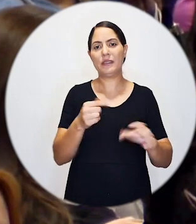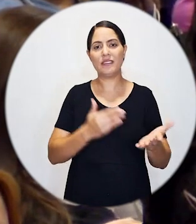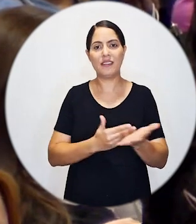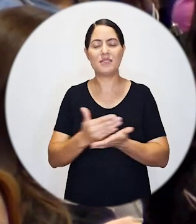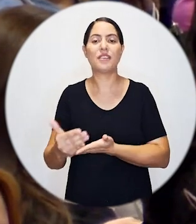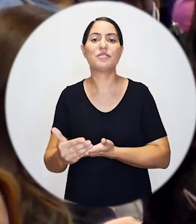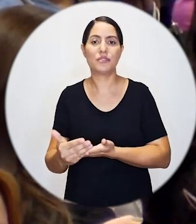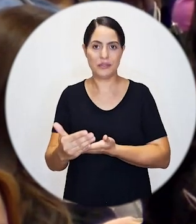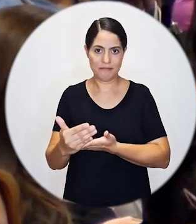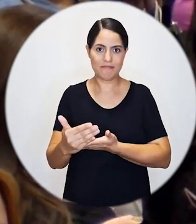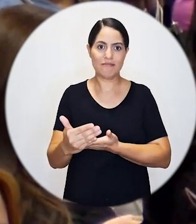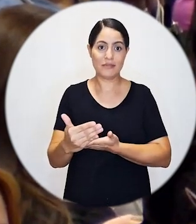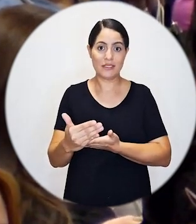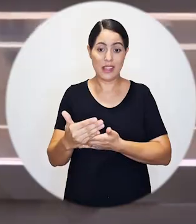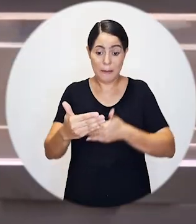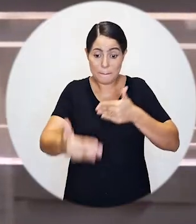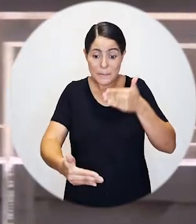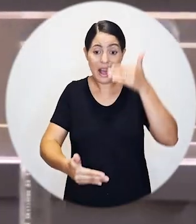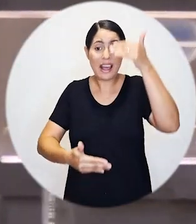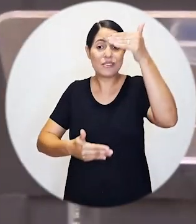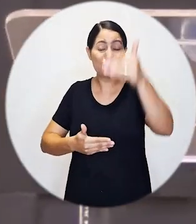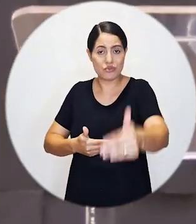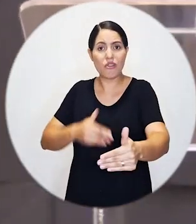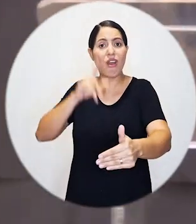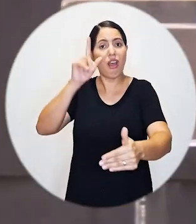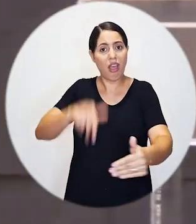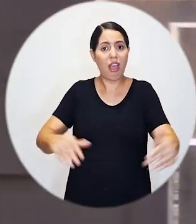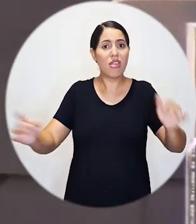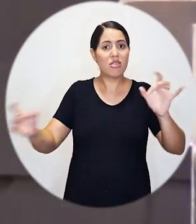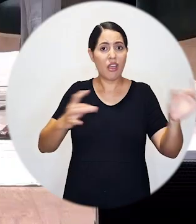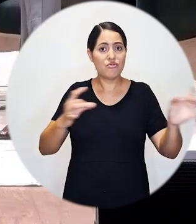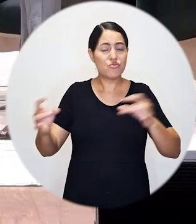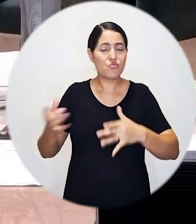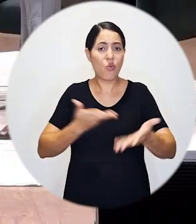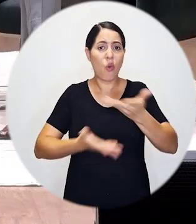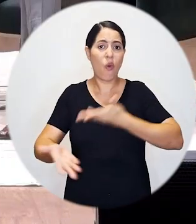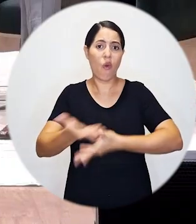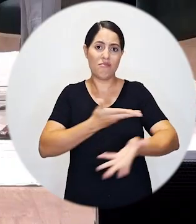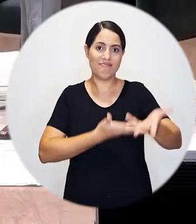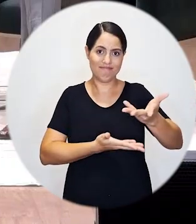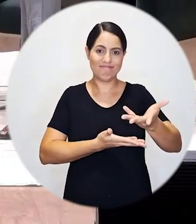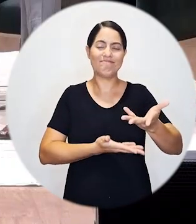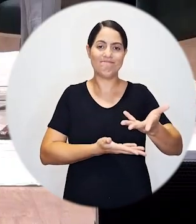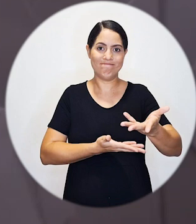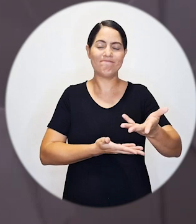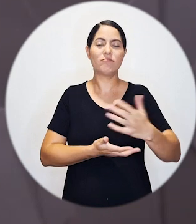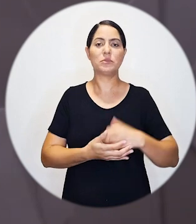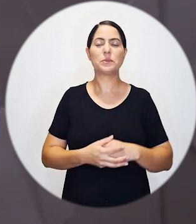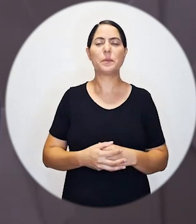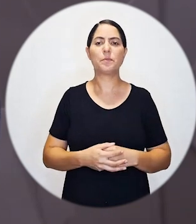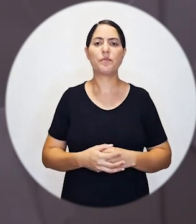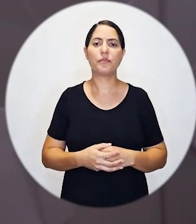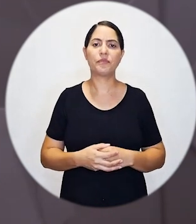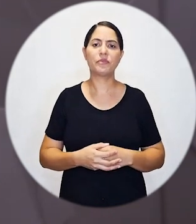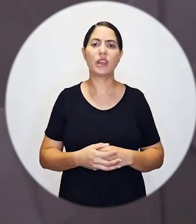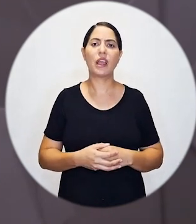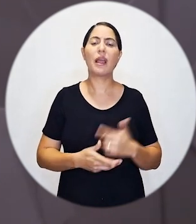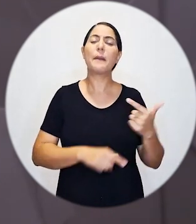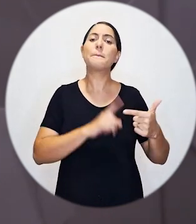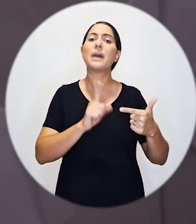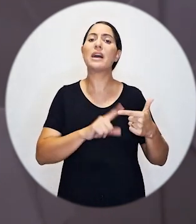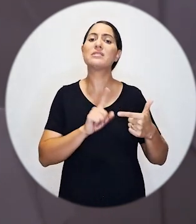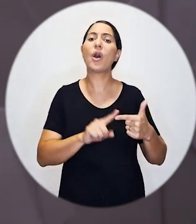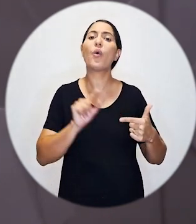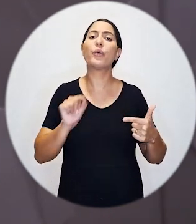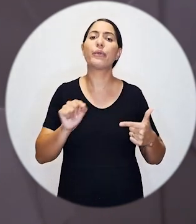Empreender até essa iniciativa é conversar, é dar o primeiro passo, é fazer networking. Uma outra característica